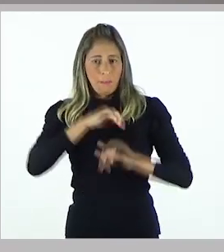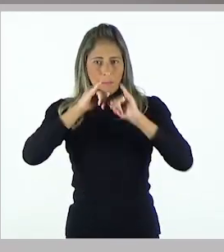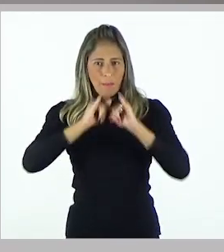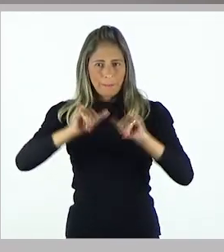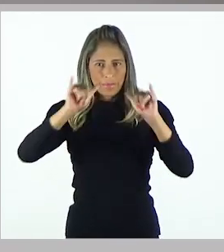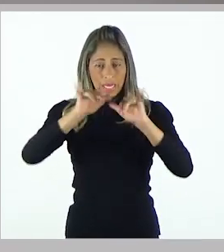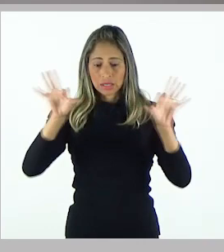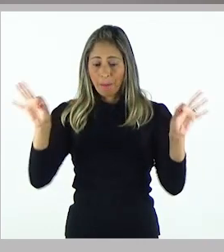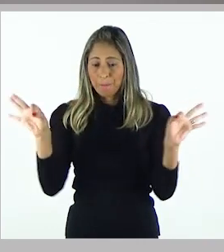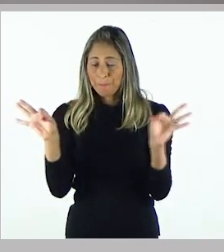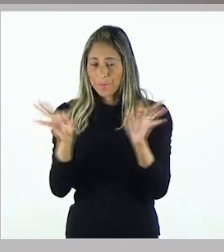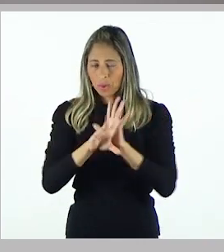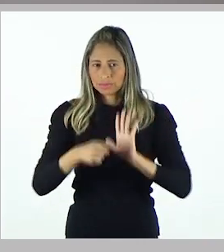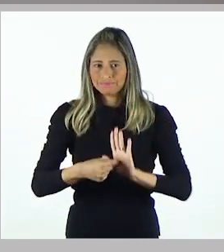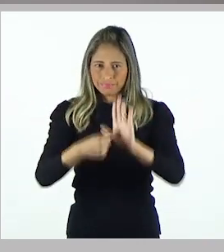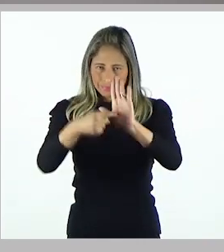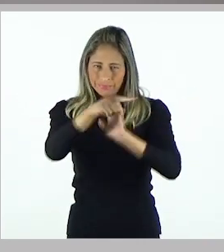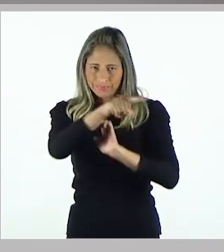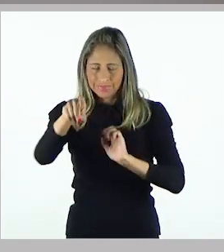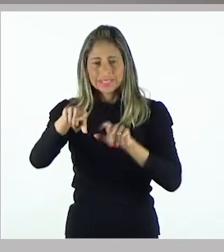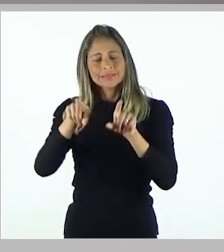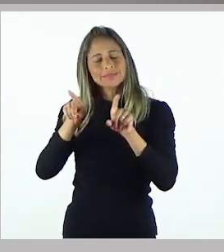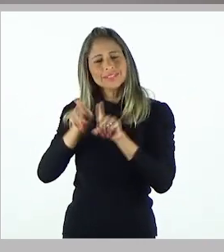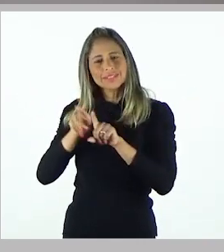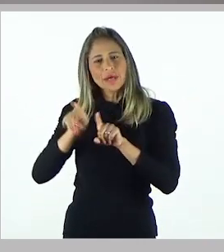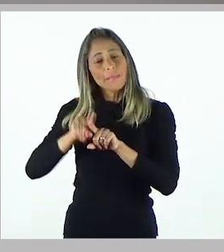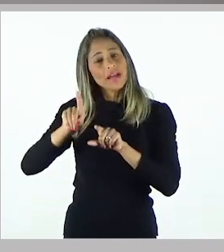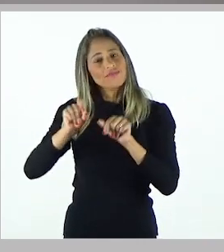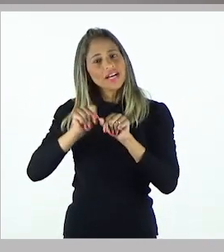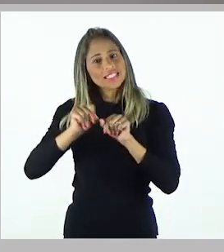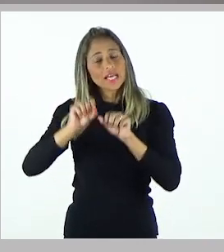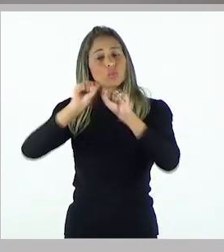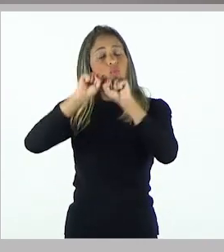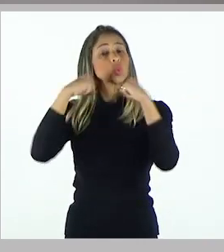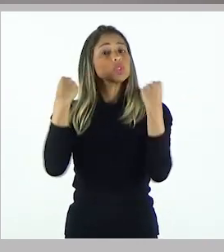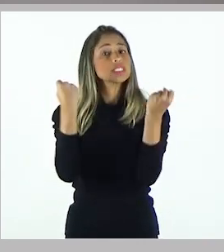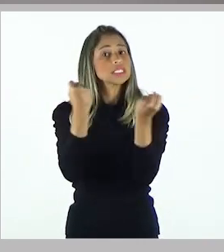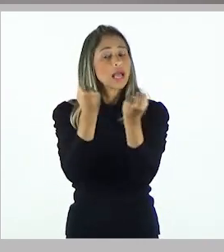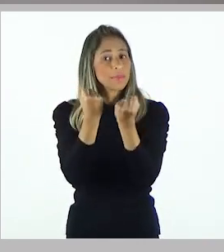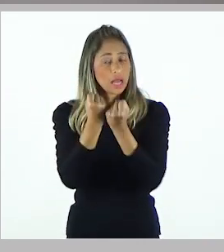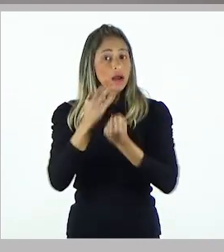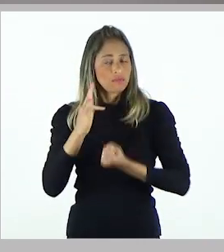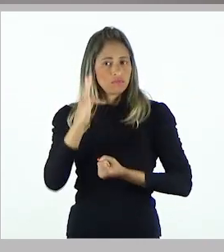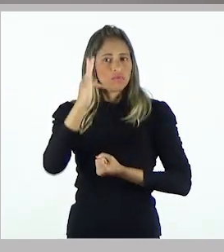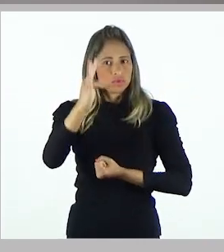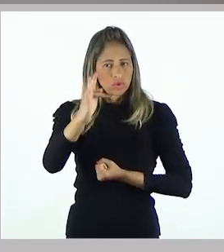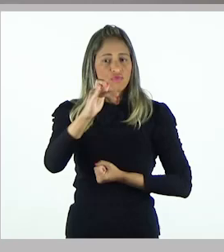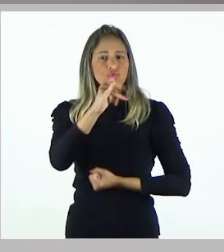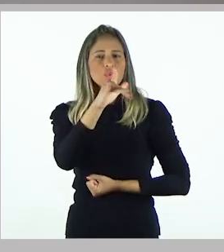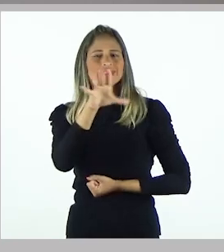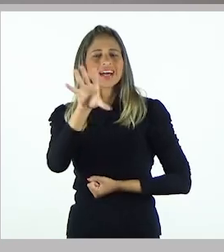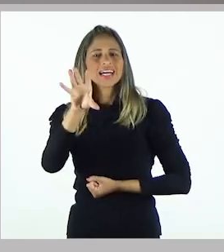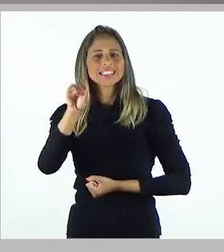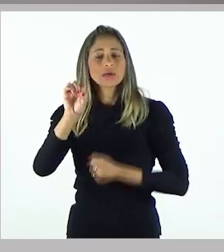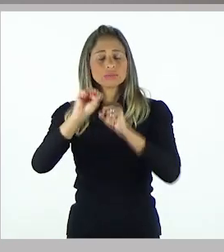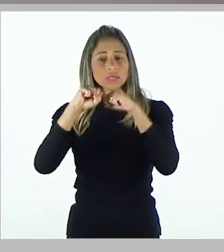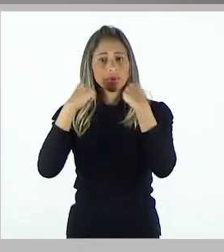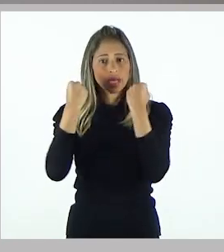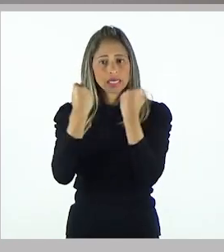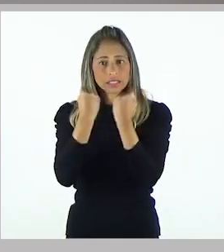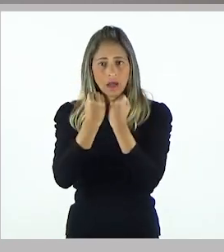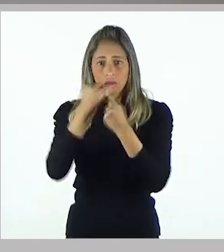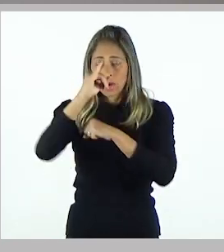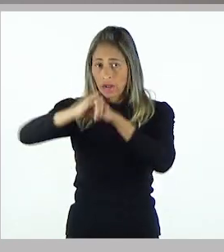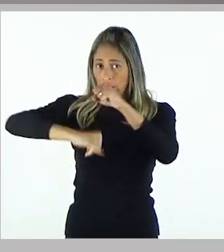essa publicação estará pronta, e também iremos realizar um seminário, o seminário da Fundação, um seminário